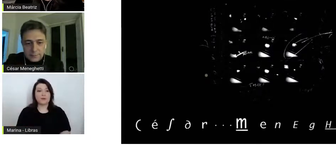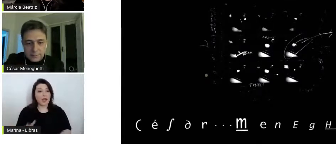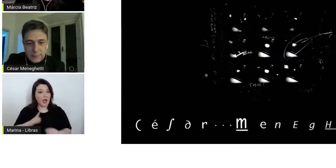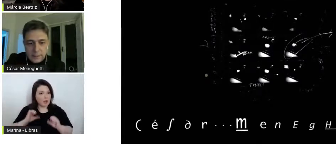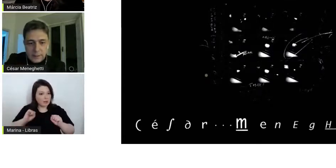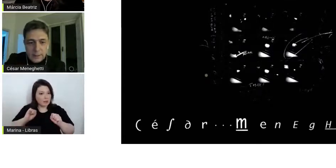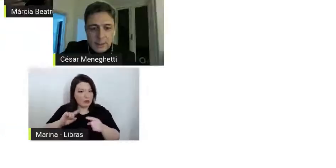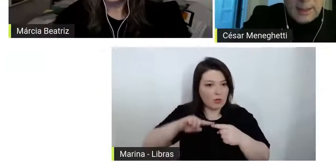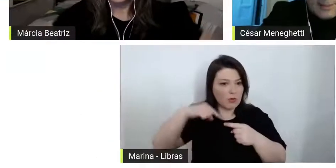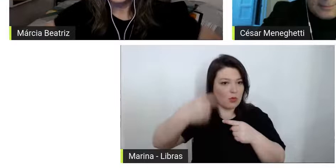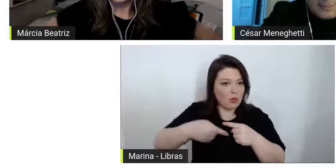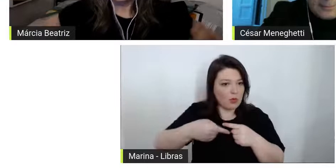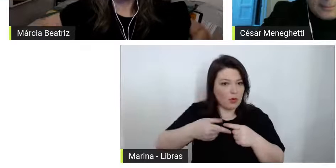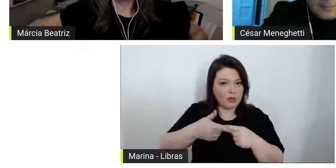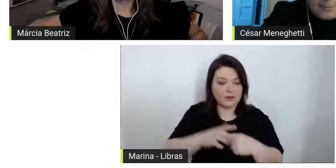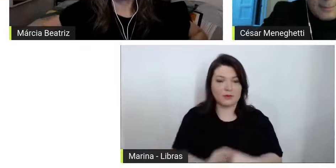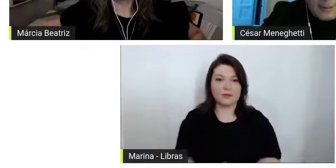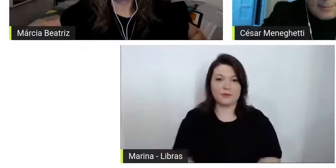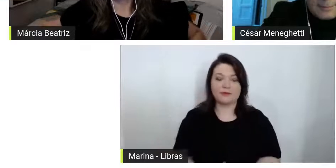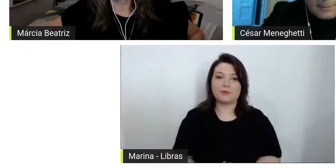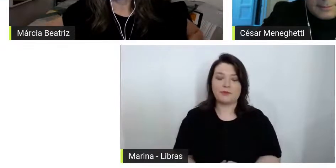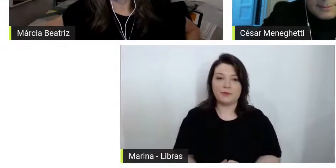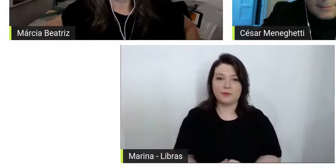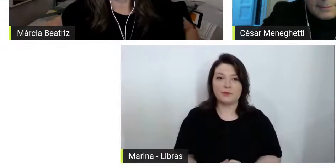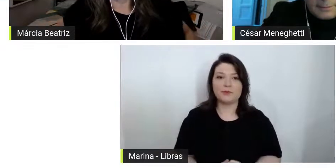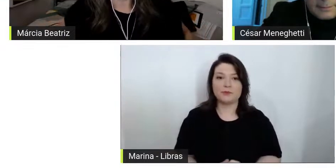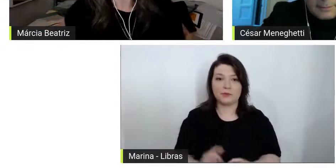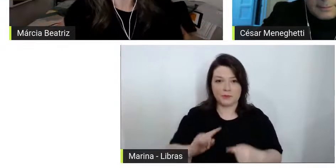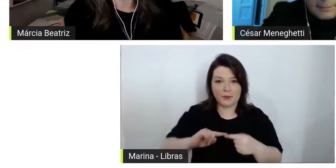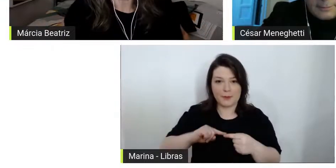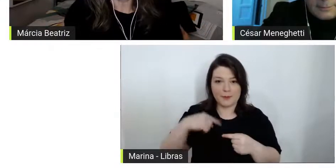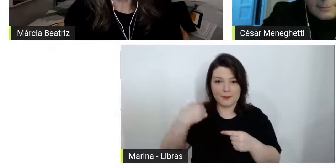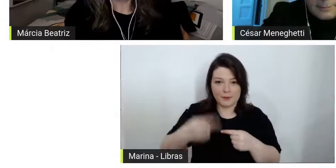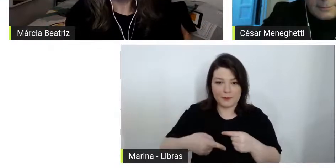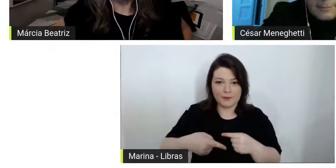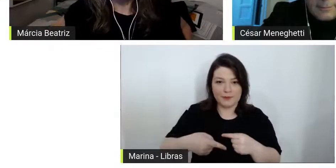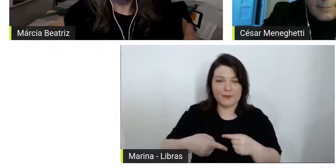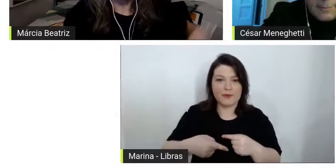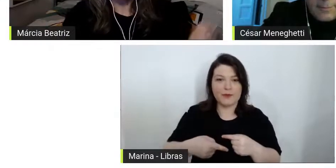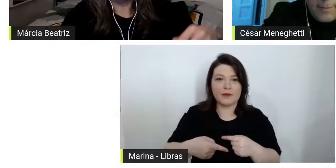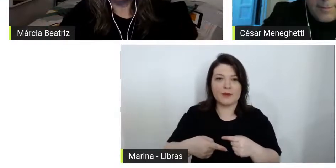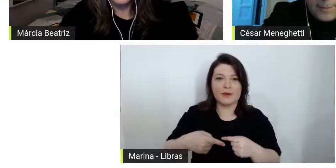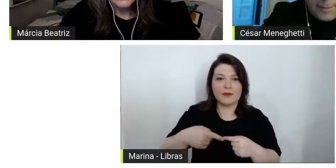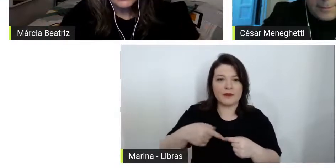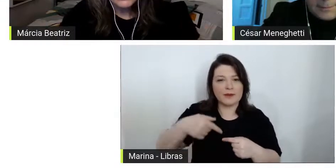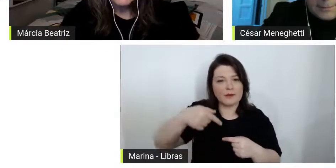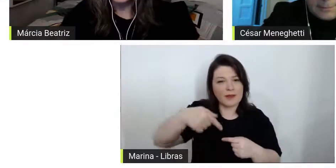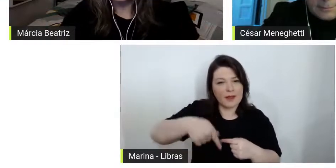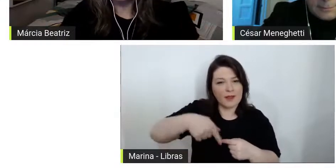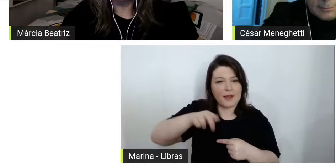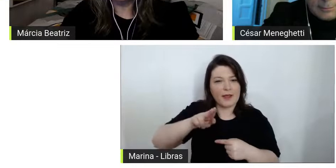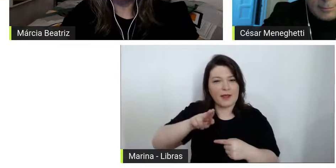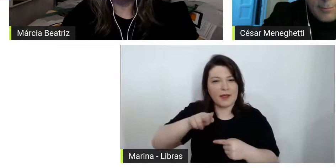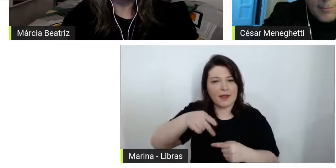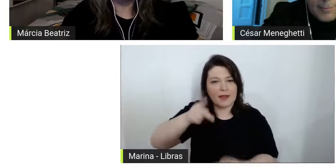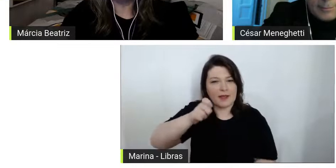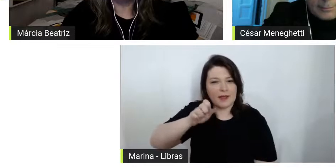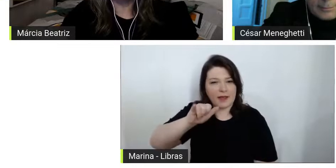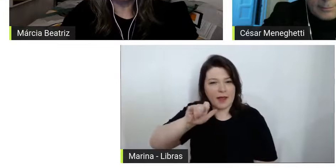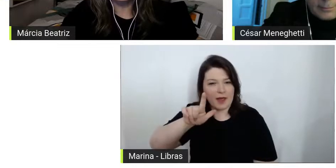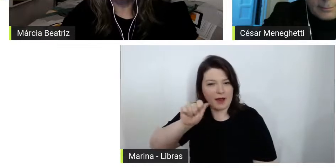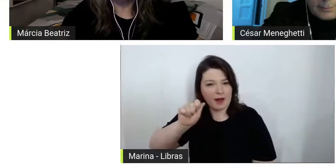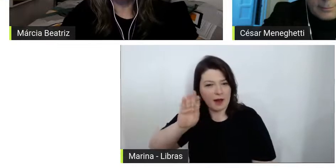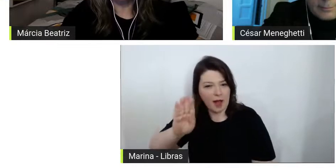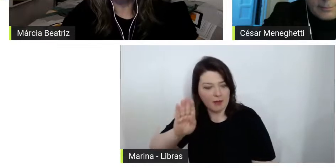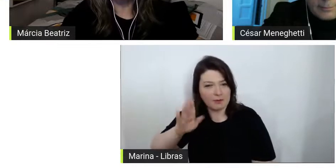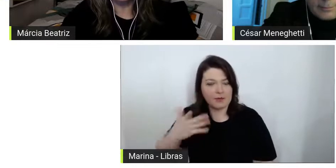sim. César, eu acho legal a gente ir para o K-Lab. O K-Lab tem, o subtítulo,